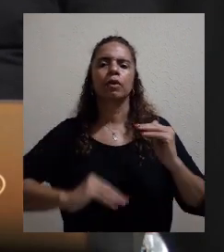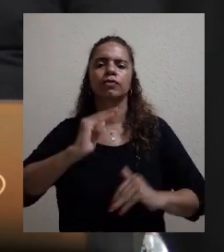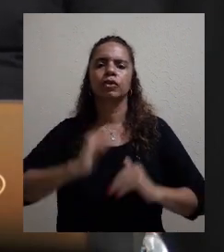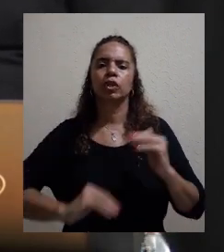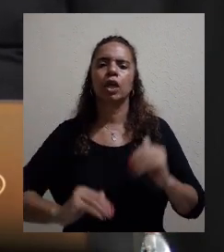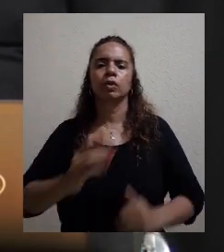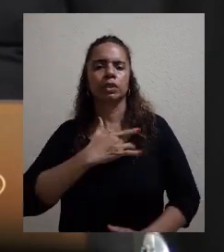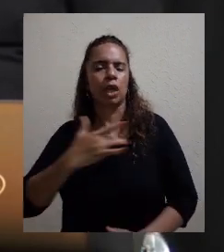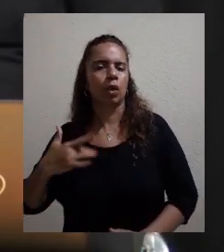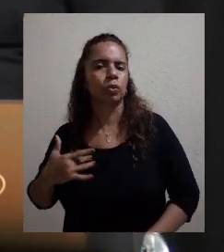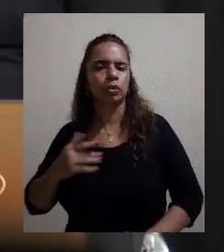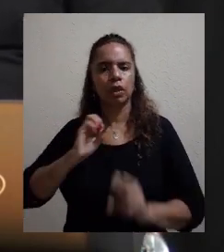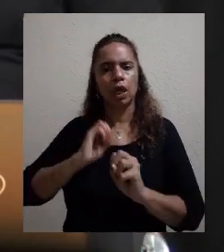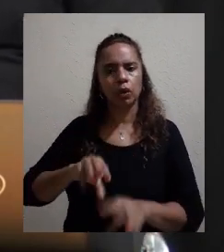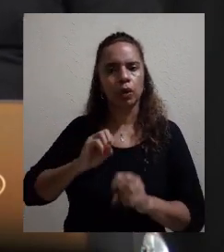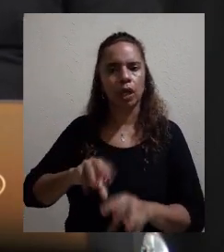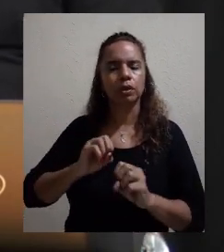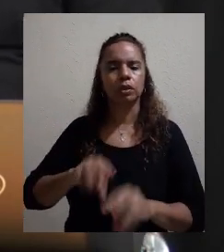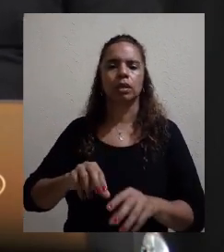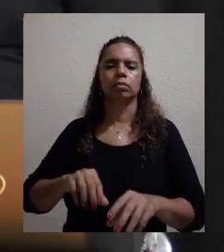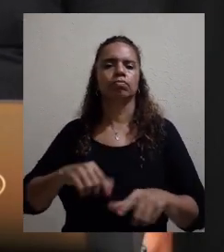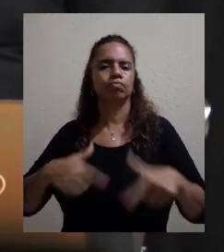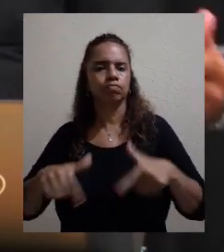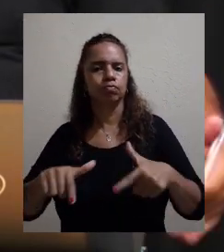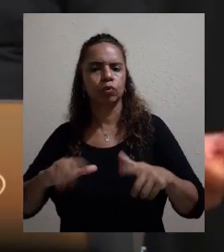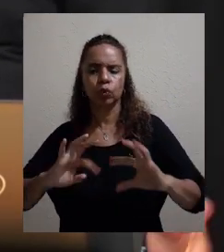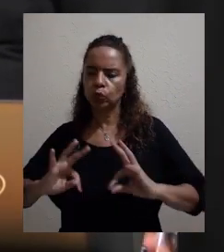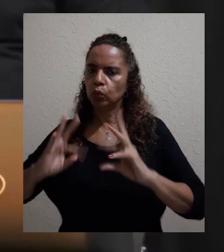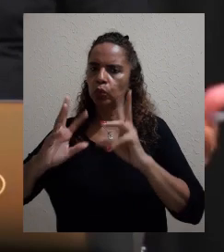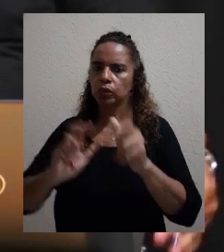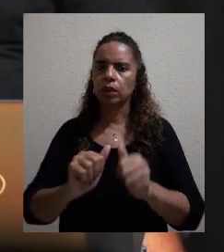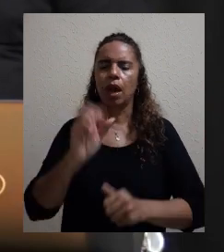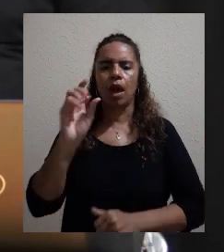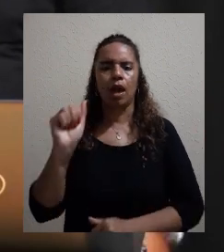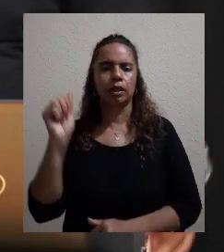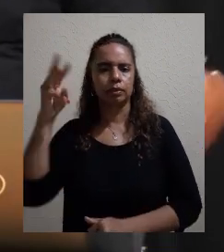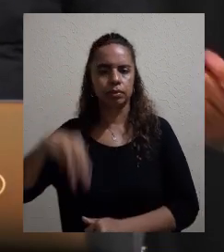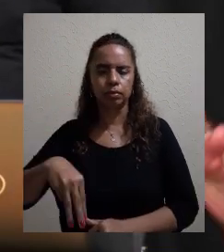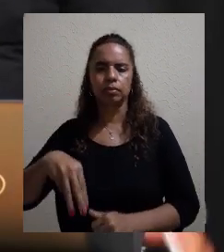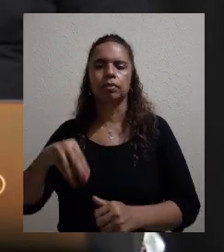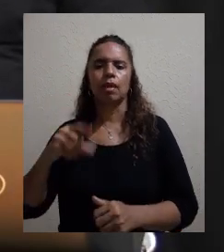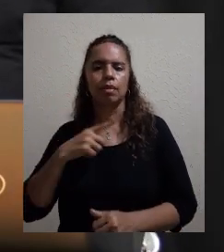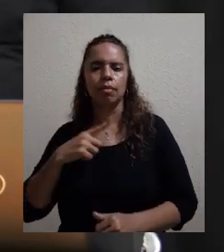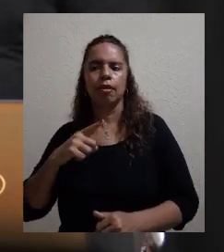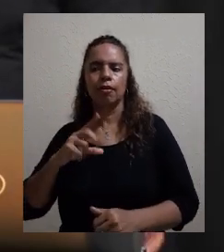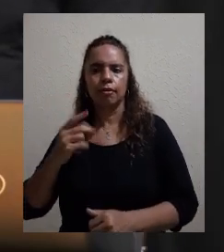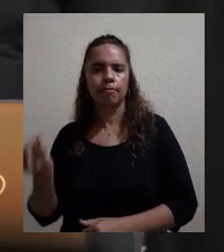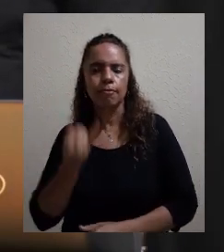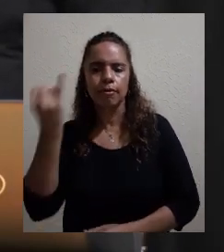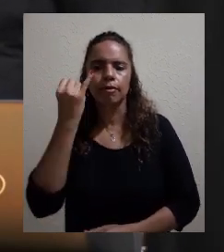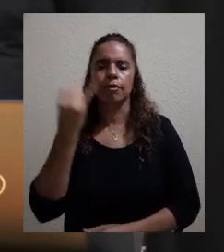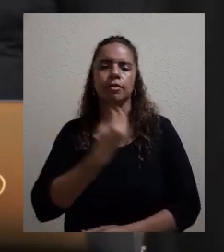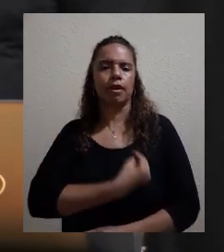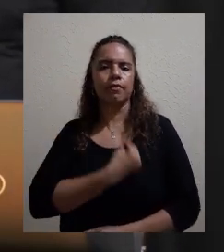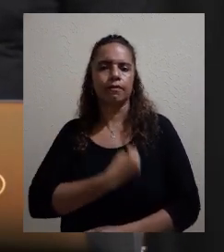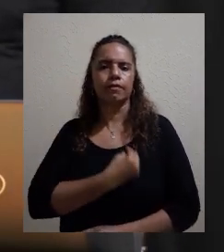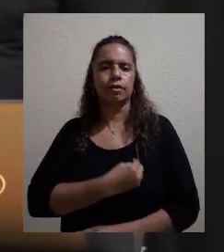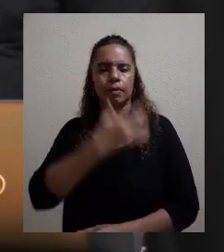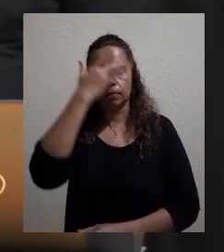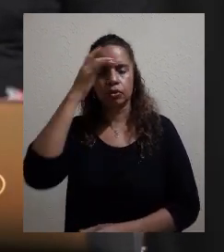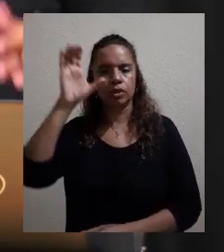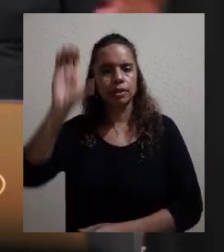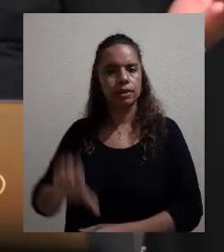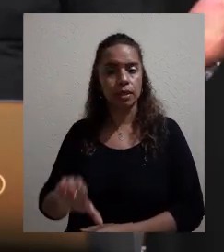para valorizar esses profissionais que se dedicam não tanto na saúde, na educação, mas em toda a esfera administrativa,